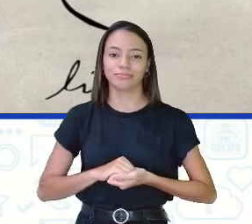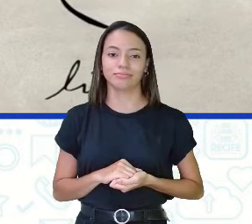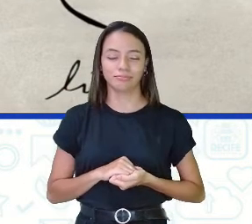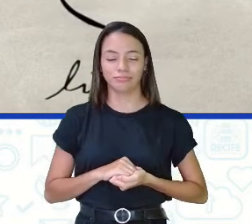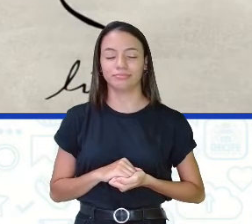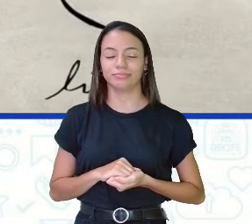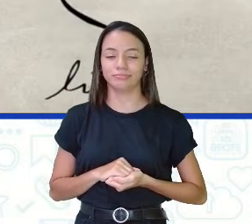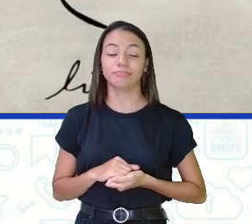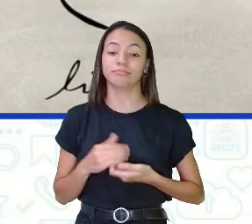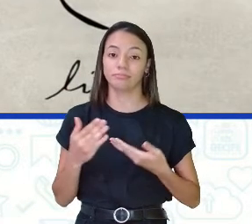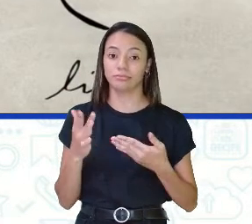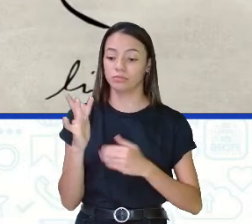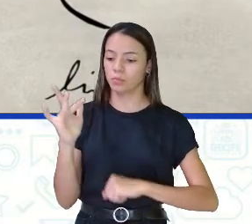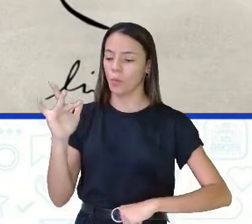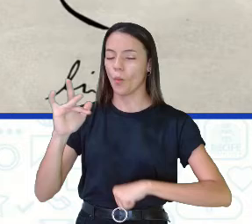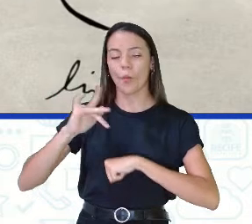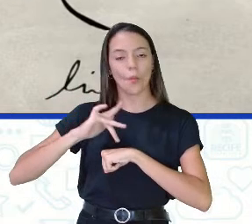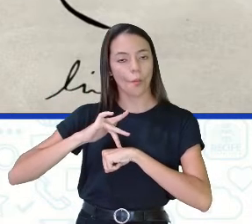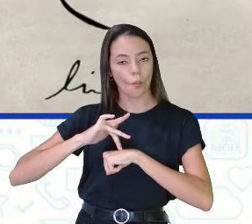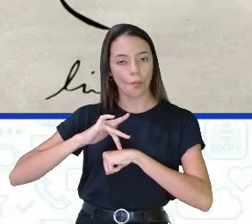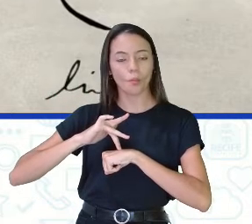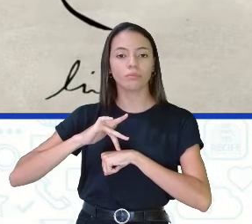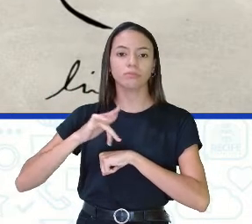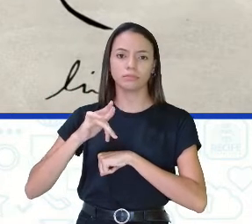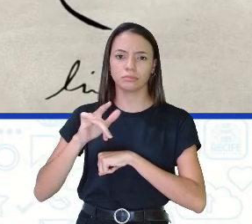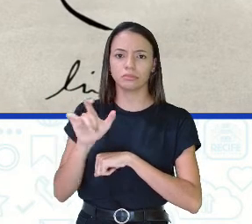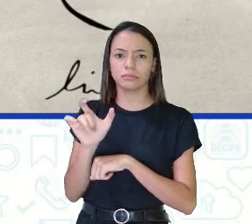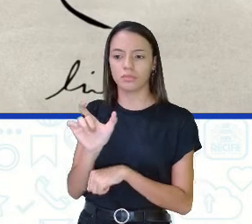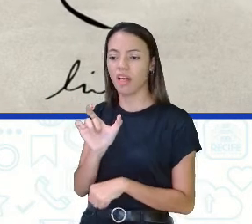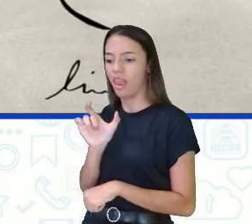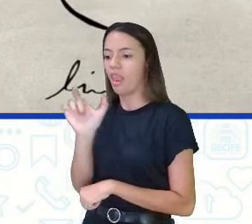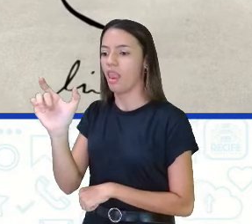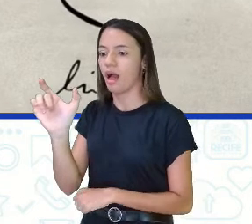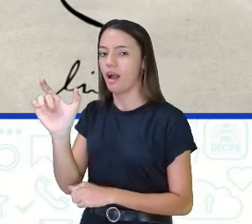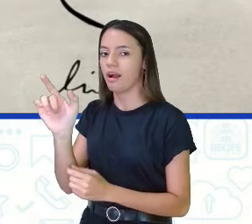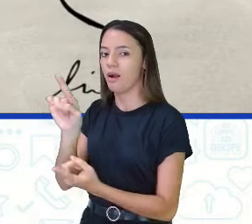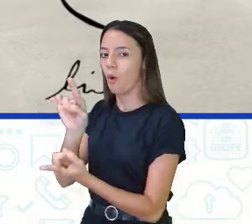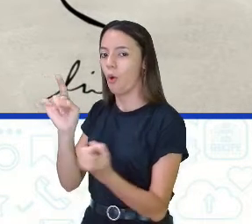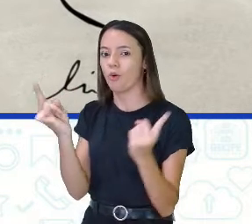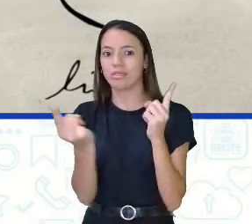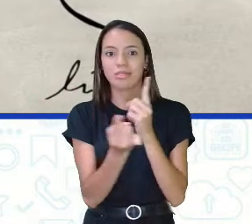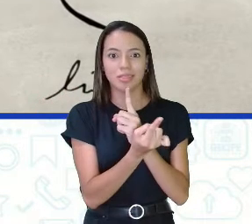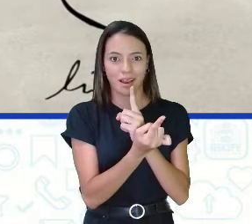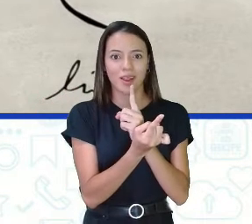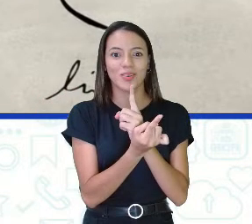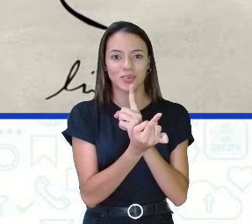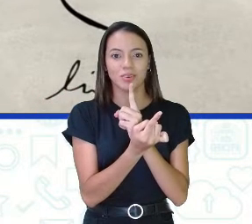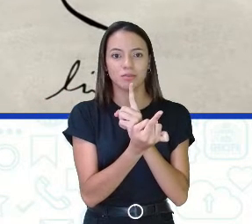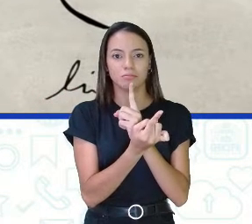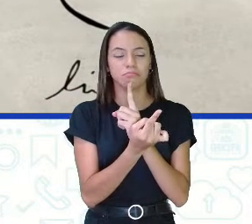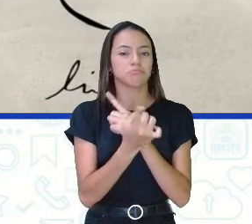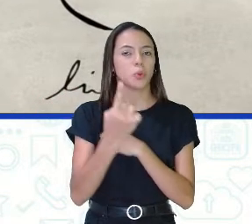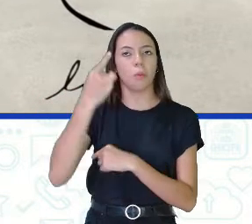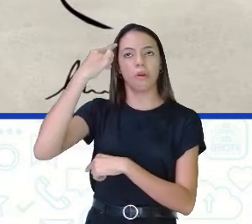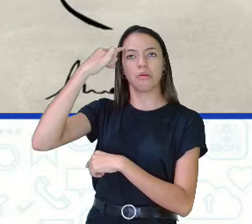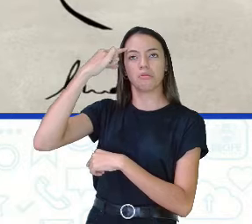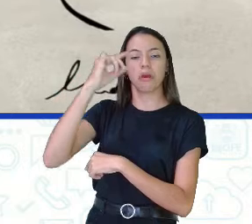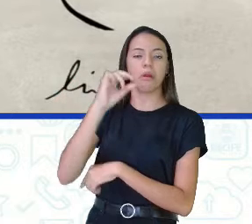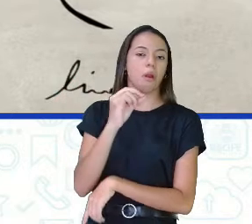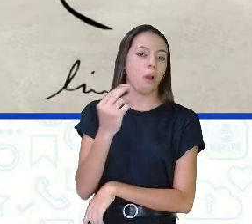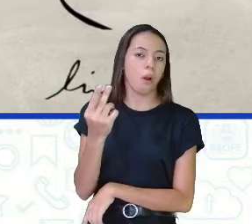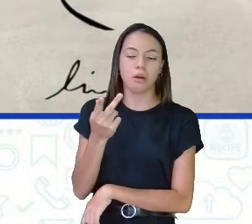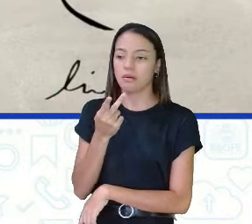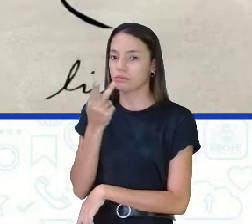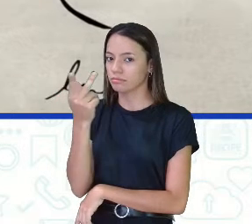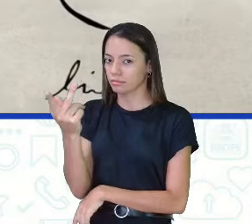Dessa forma, a ironia afirma o contrário daquilo que se quer dizer ou que se pensa.